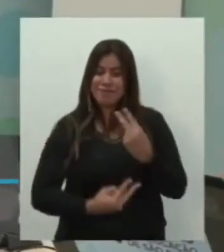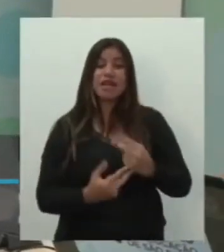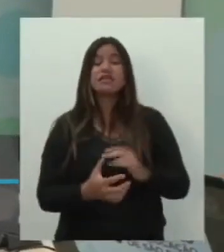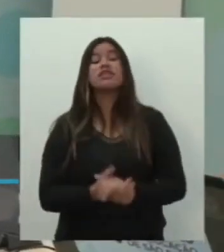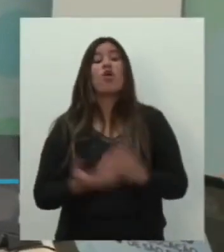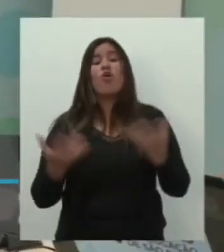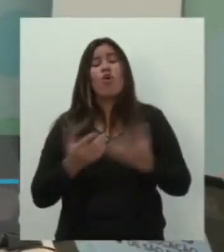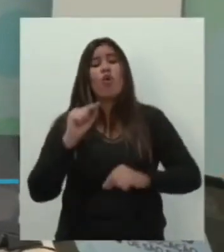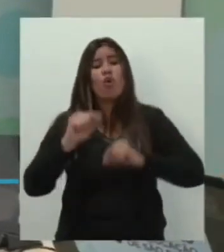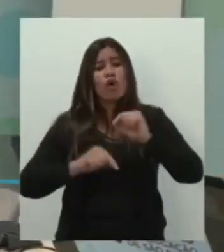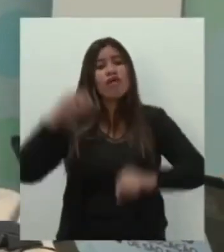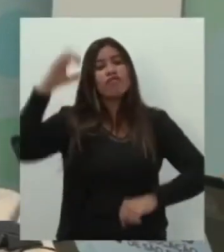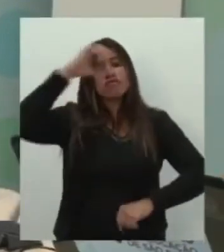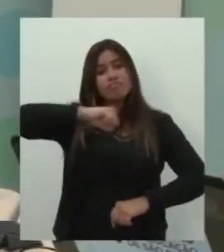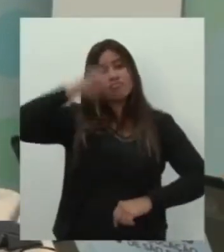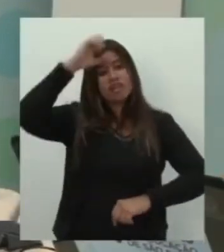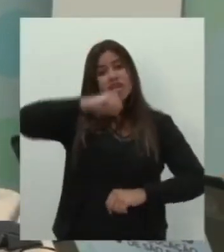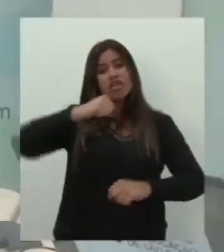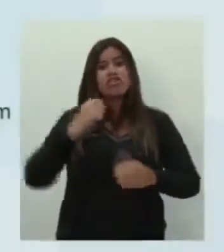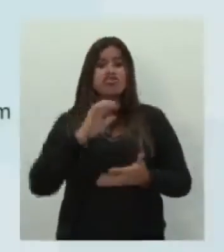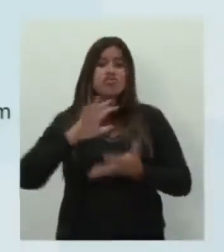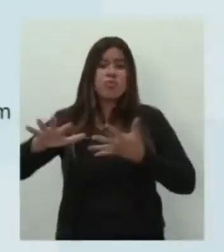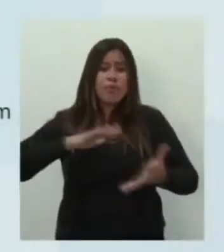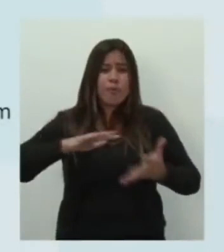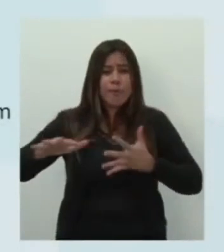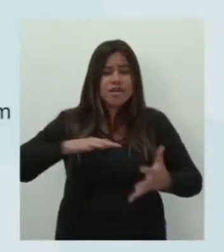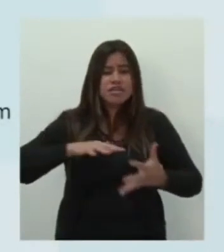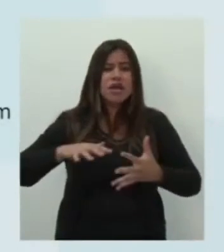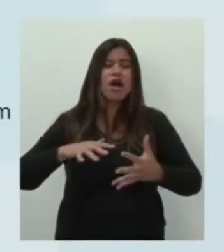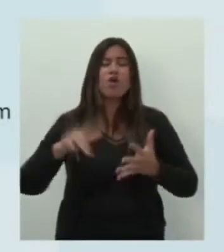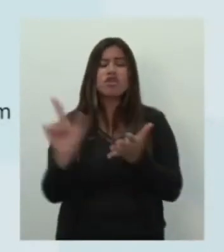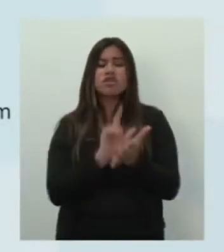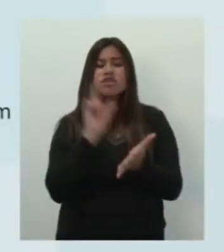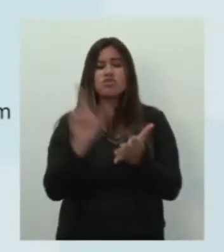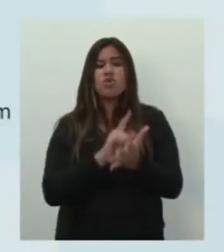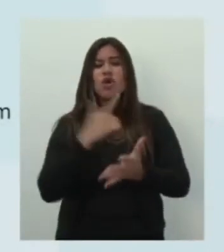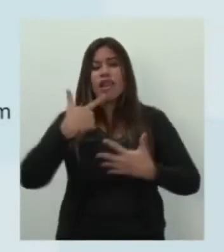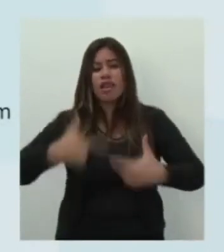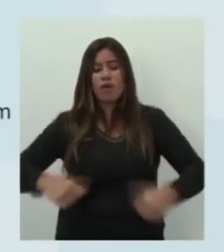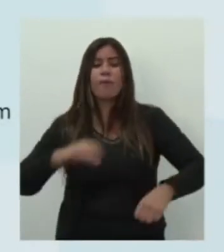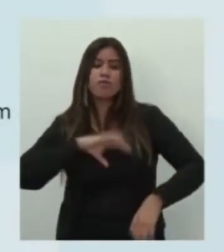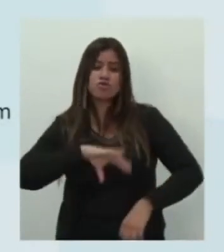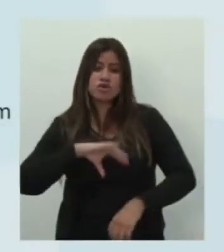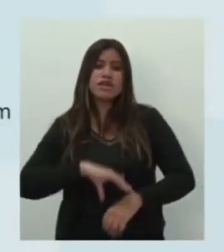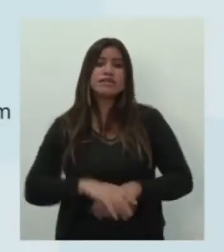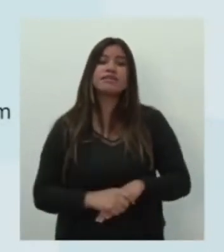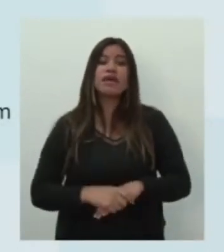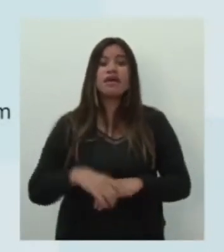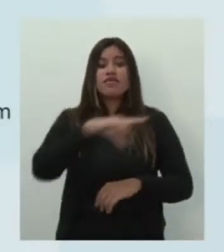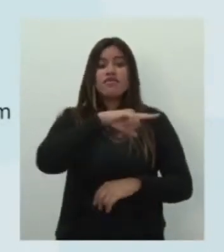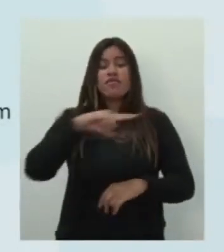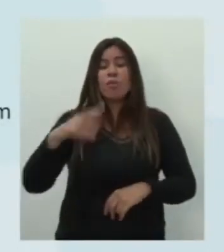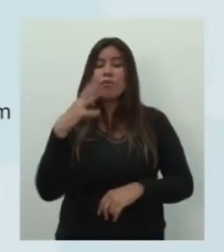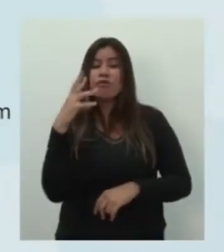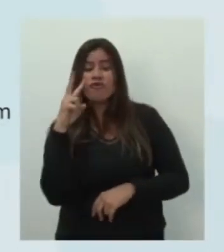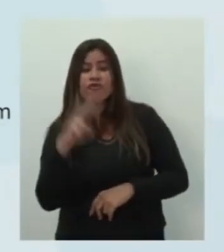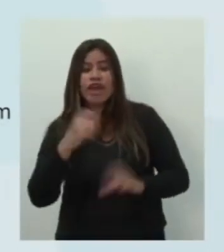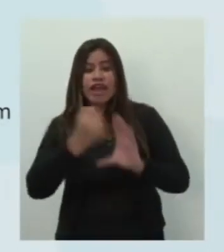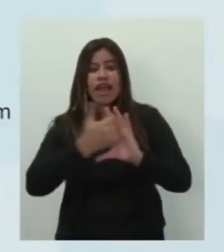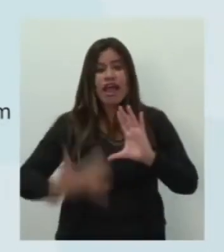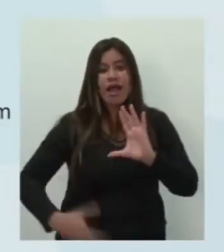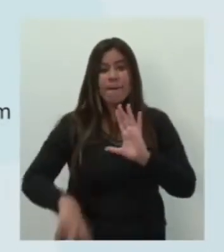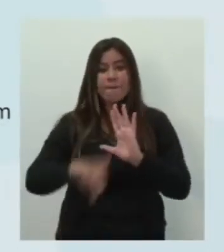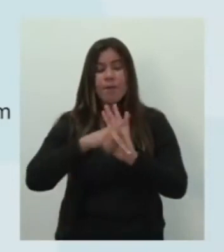vamos aprender sobre as primeiras manifestações da literatura em língua portuguesa. Vamos reconhecer características das